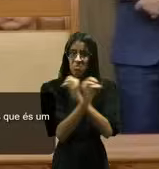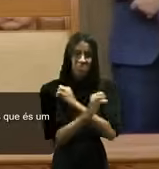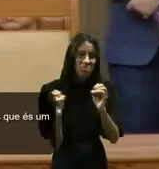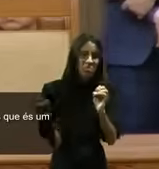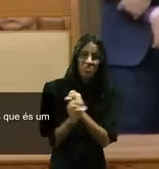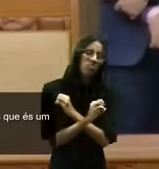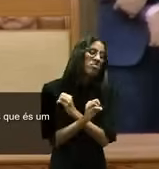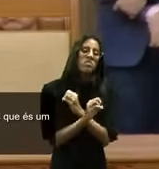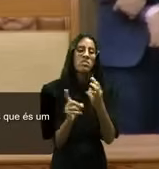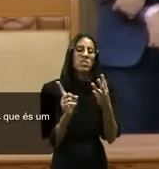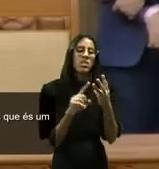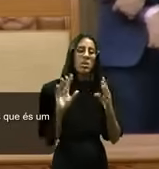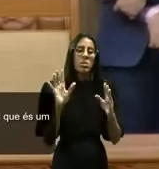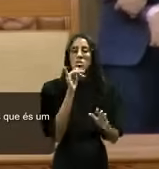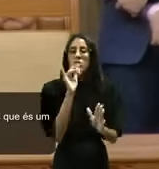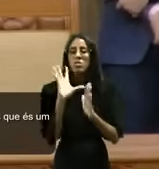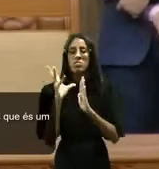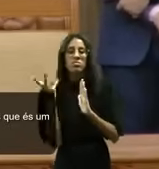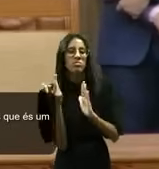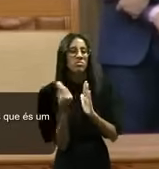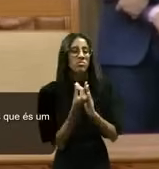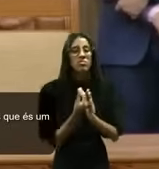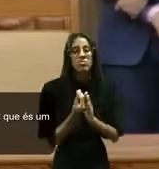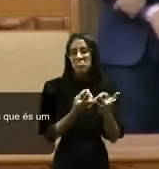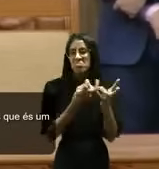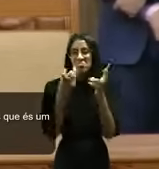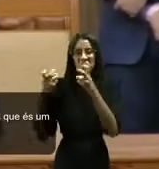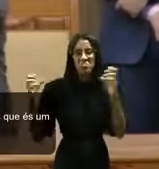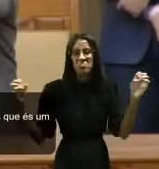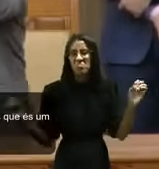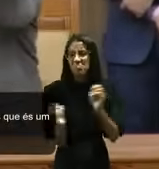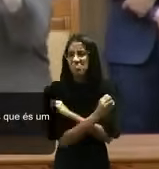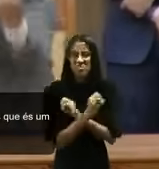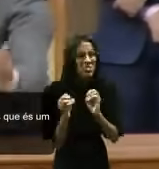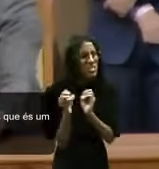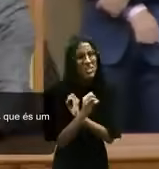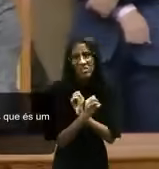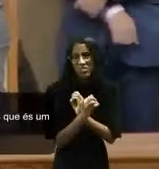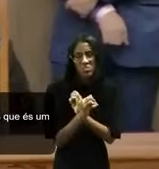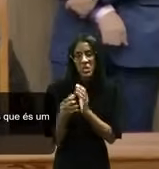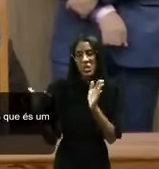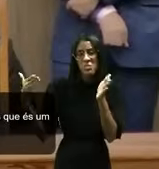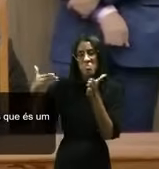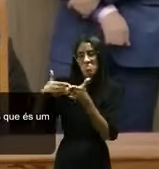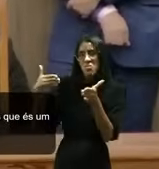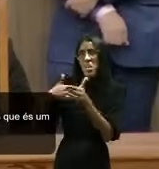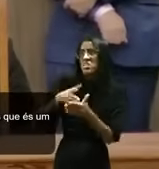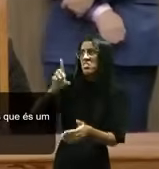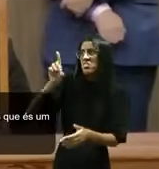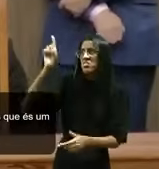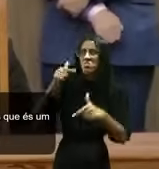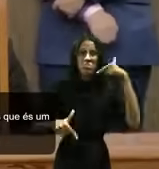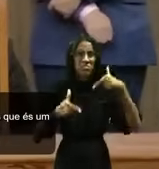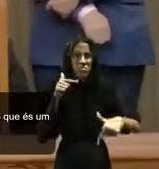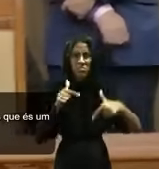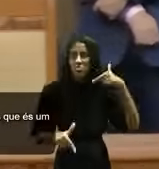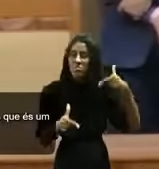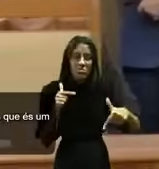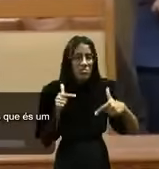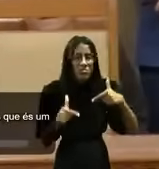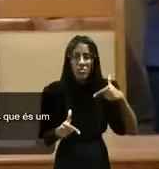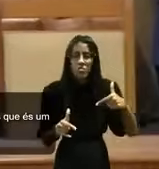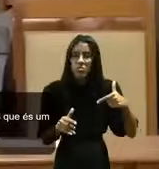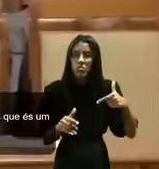amplia a visão é igreja que não deixa deus trabalhar igreja que Deus